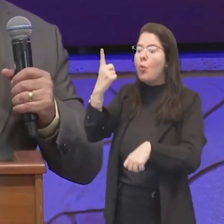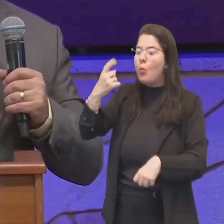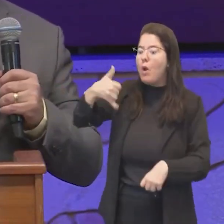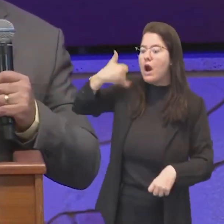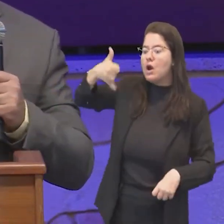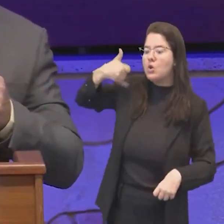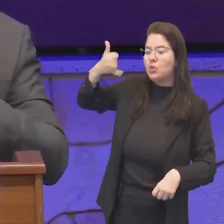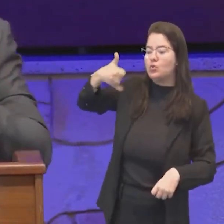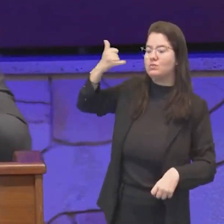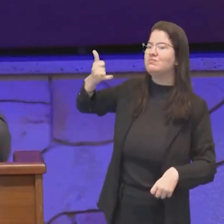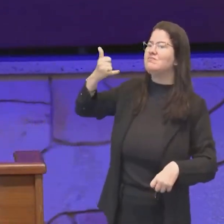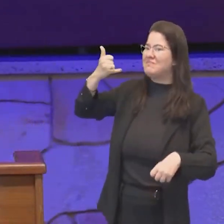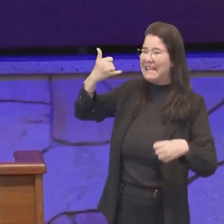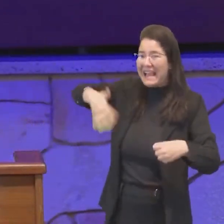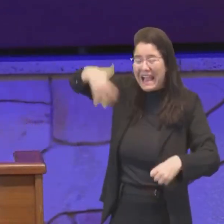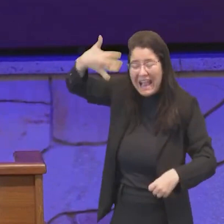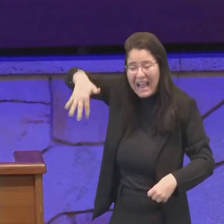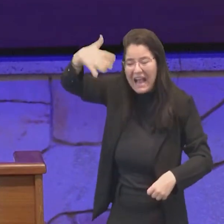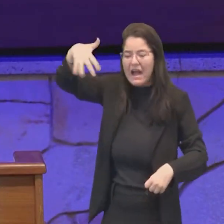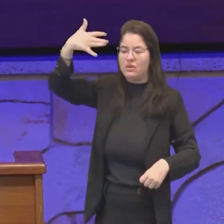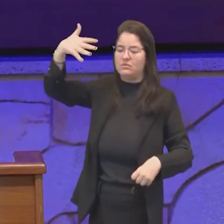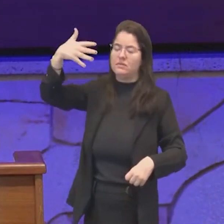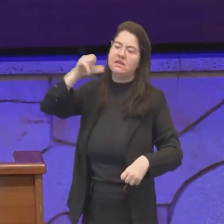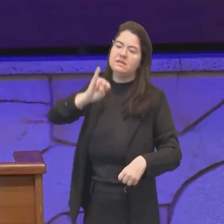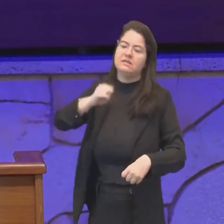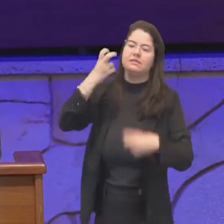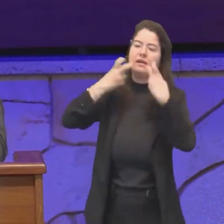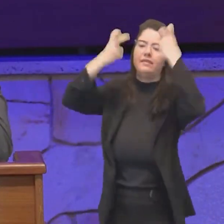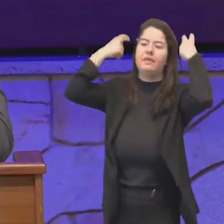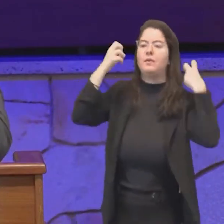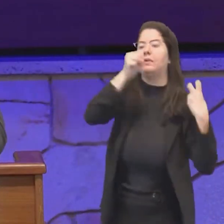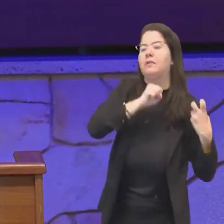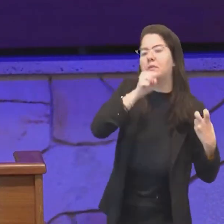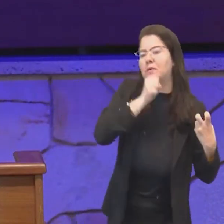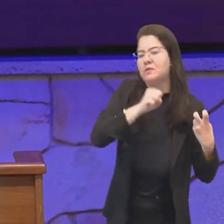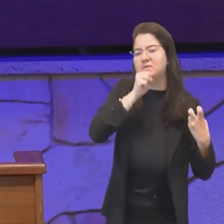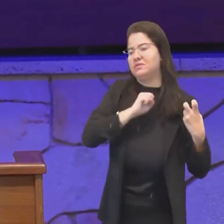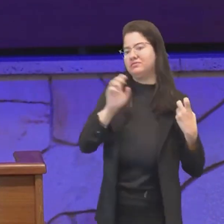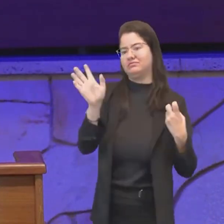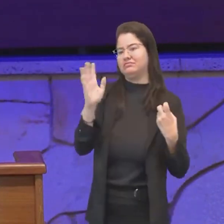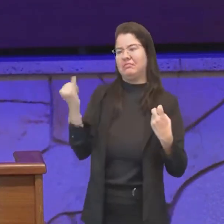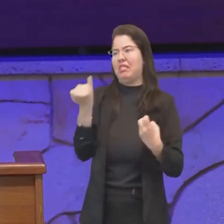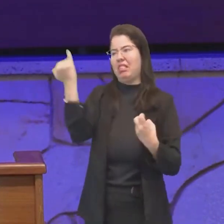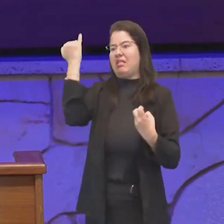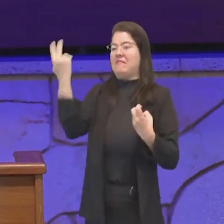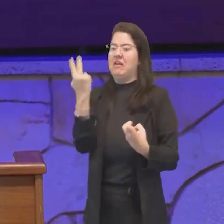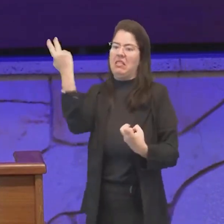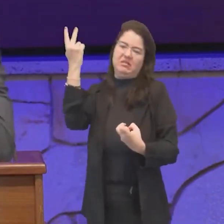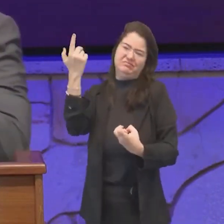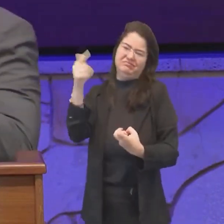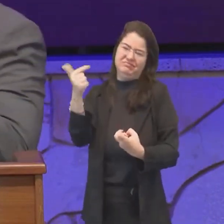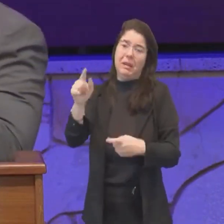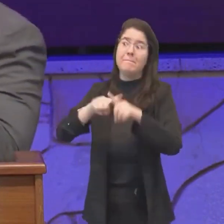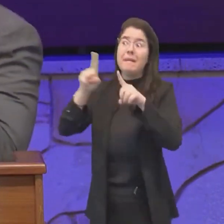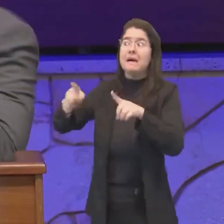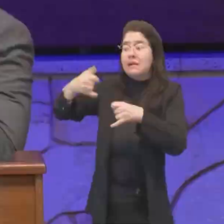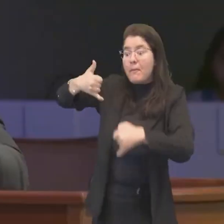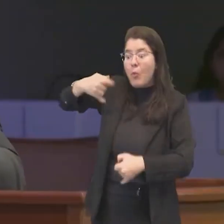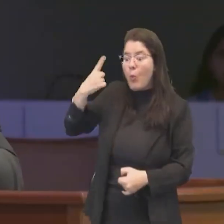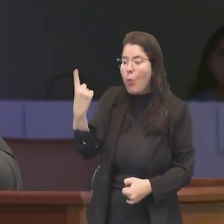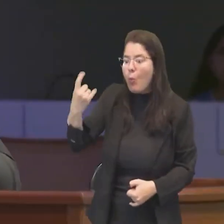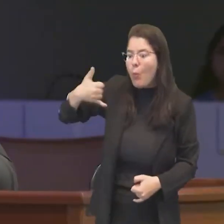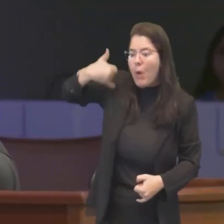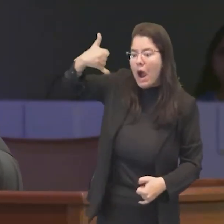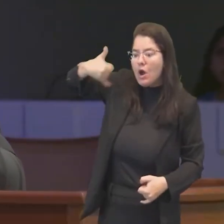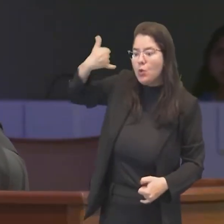ele valia mais do que o bezerro que fosse mais idoso, mais velho em tempo. O bezerro de 1 ano era de